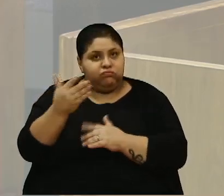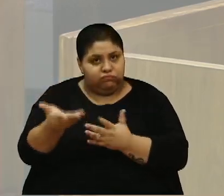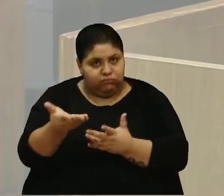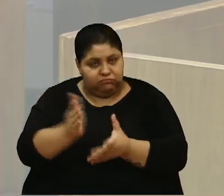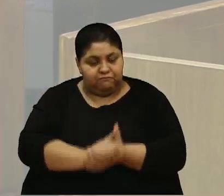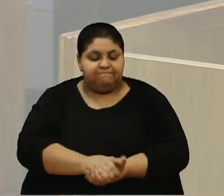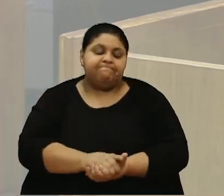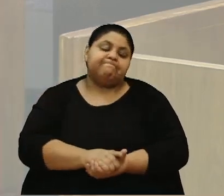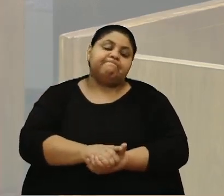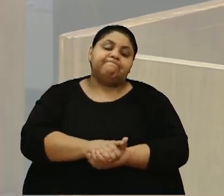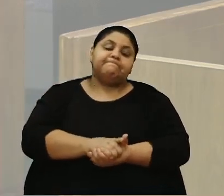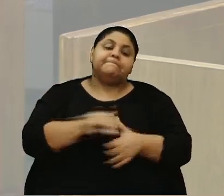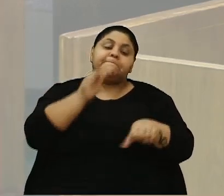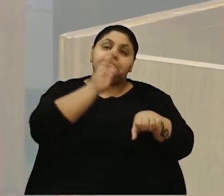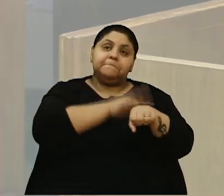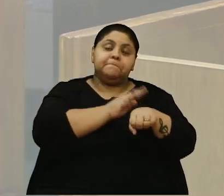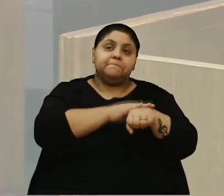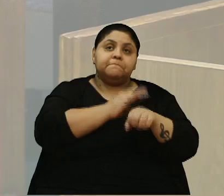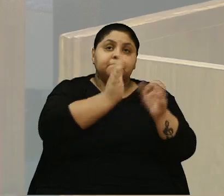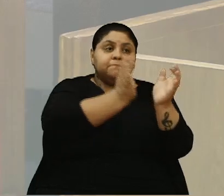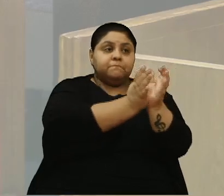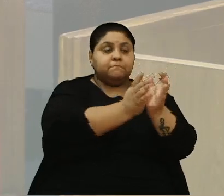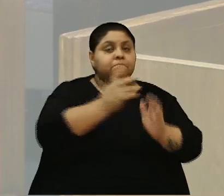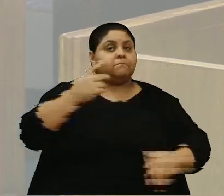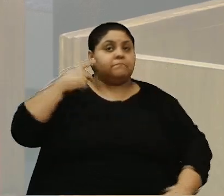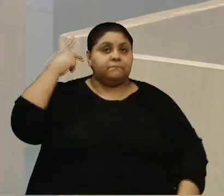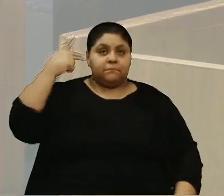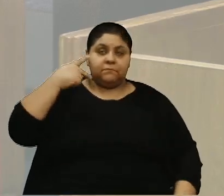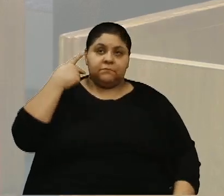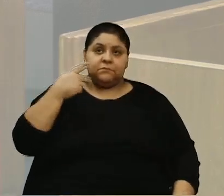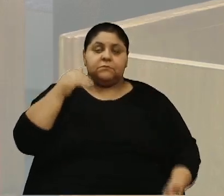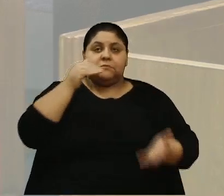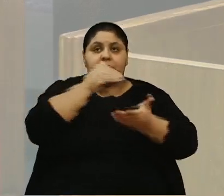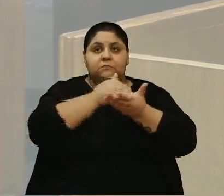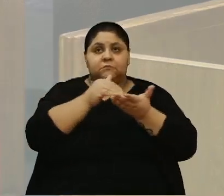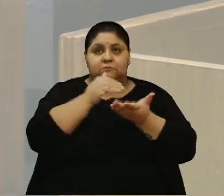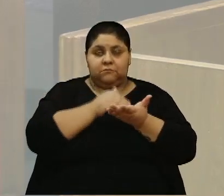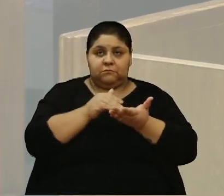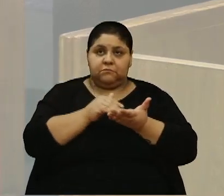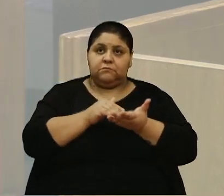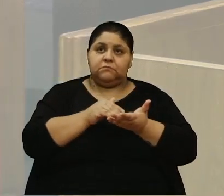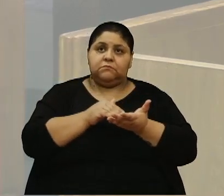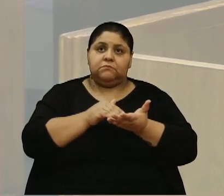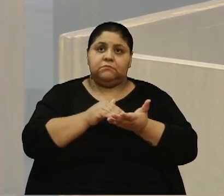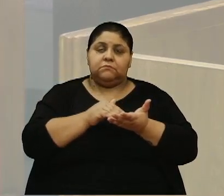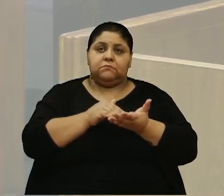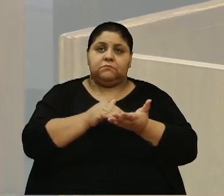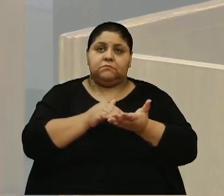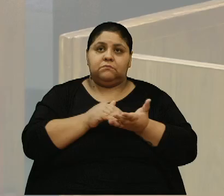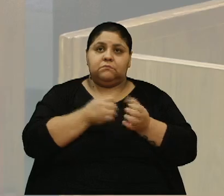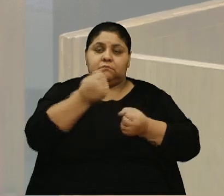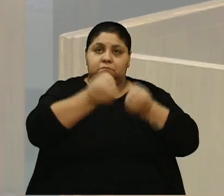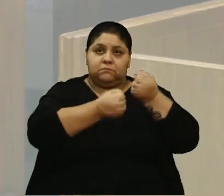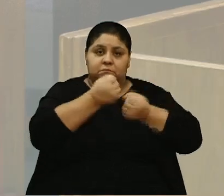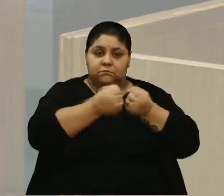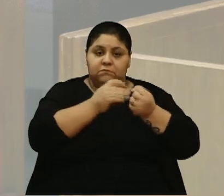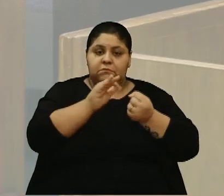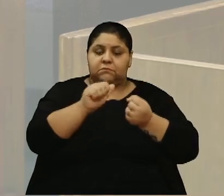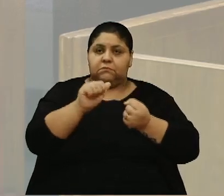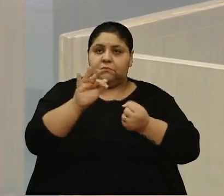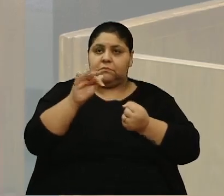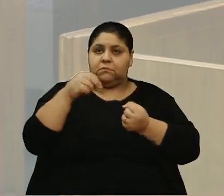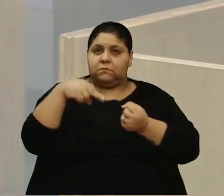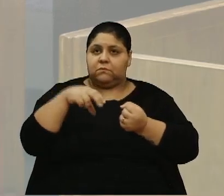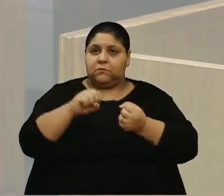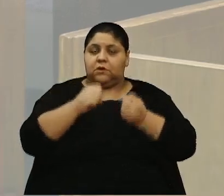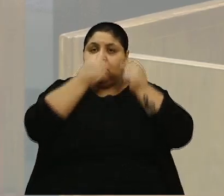naquele momento, colegas vereadores, o secretário, nosso secretário de Transporte, o secretário Alfonso, contou um pouco